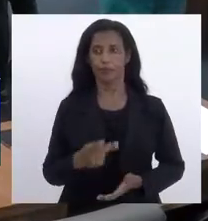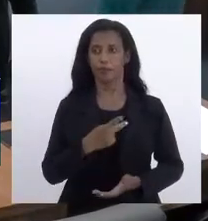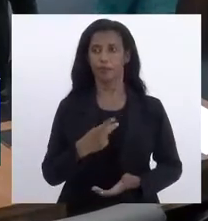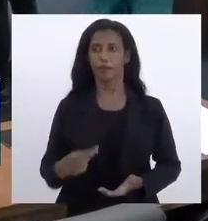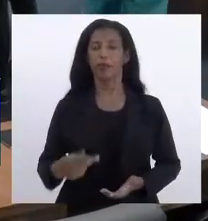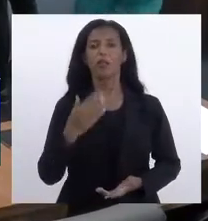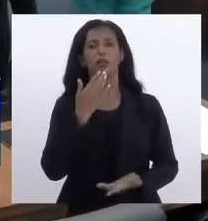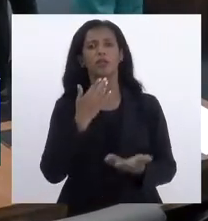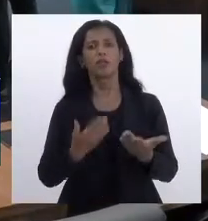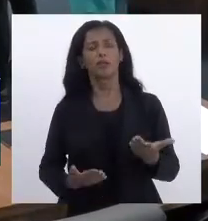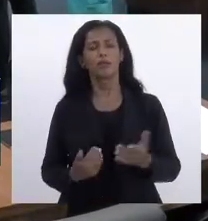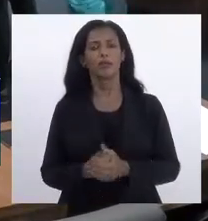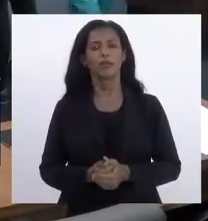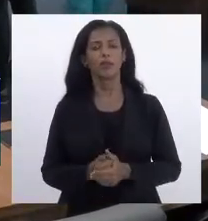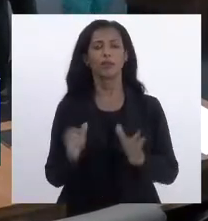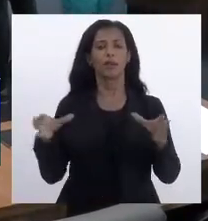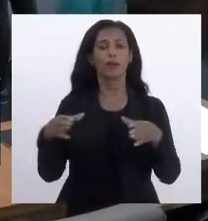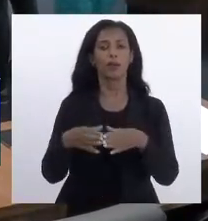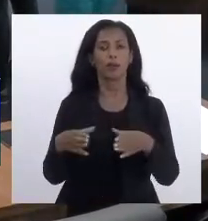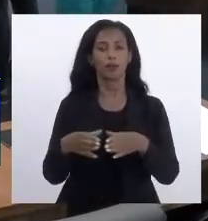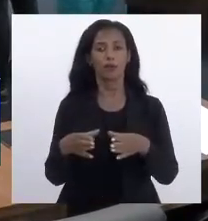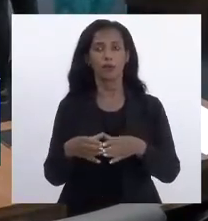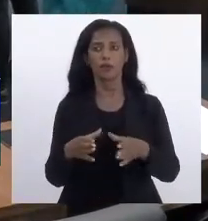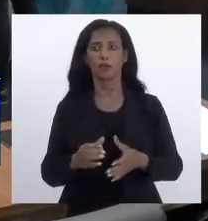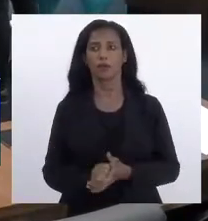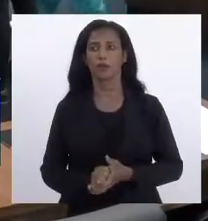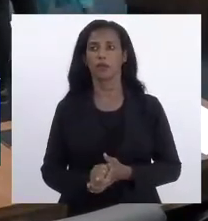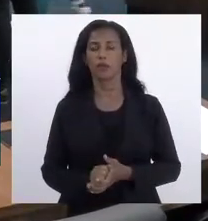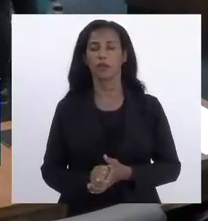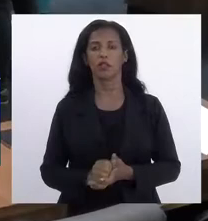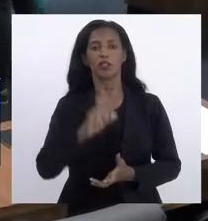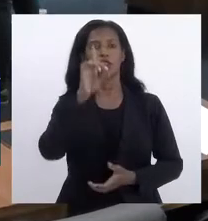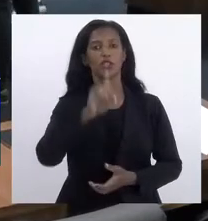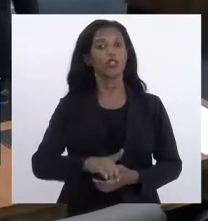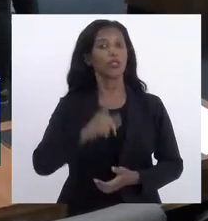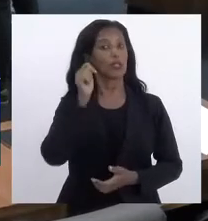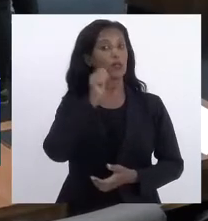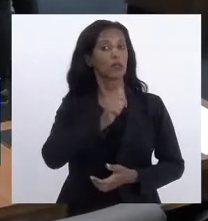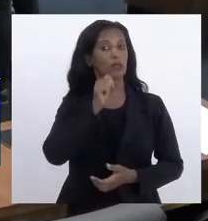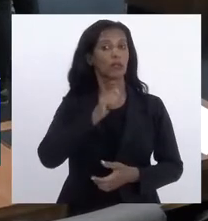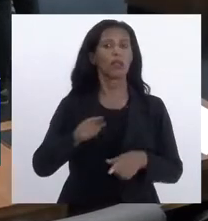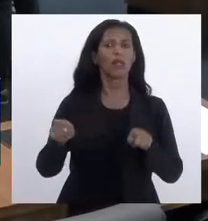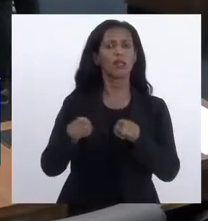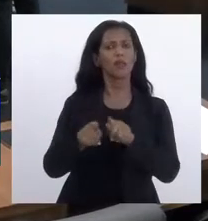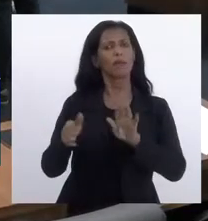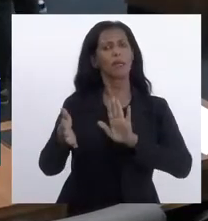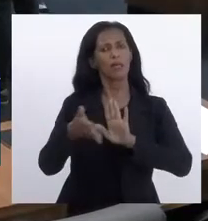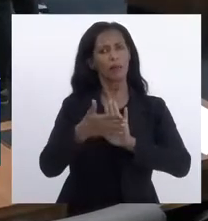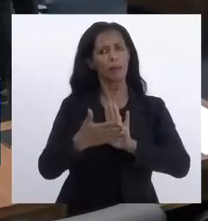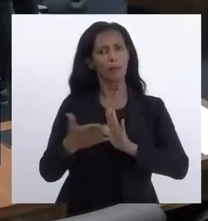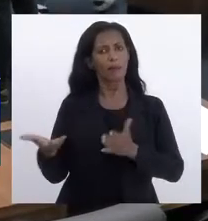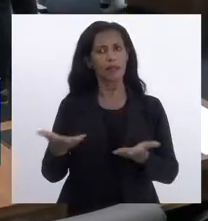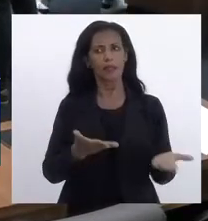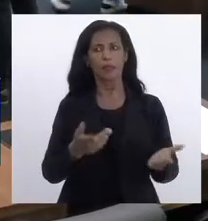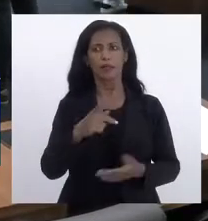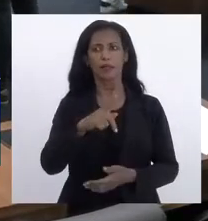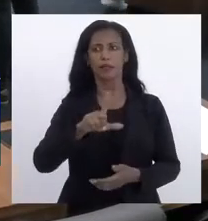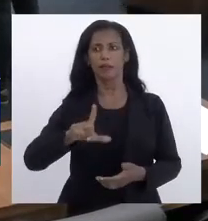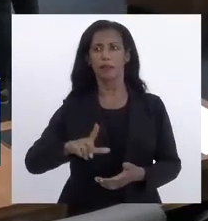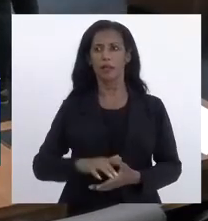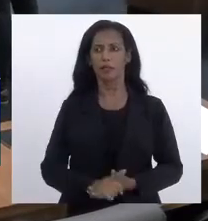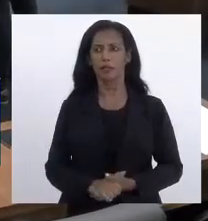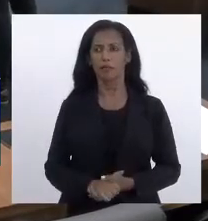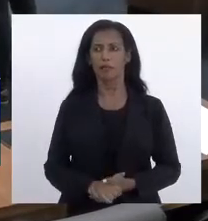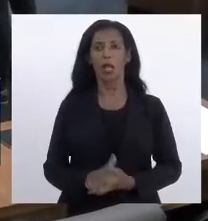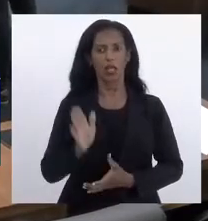estou pedindo para a Comissão de Defesa e Direitos da Mulher também dar parecer nesse período. Presidente, defere, Vossa Excelência,